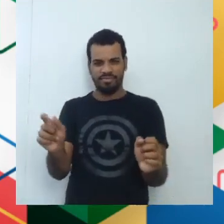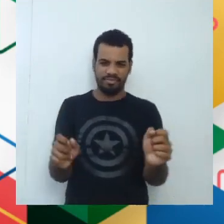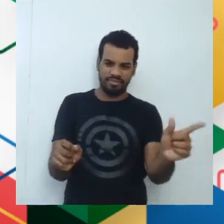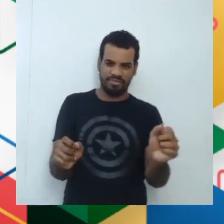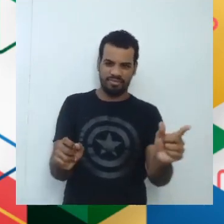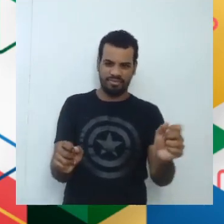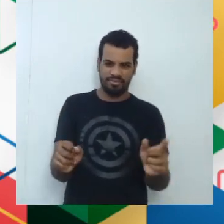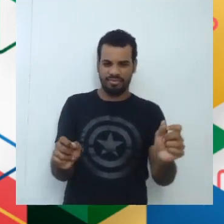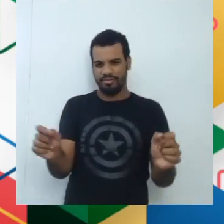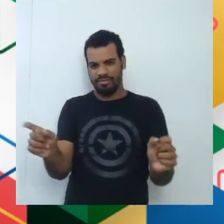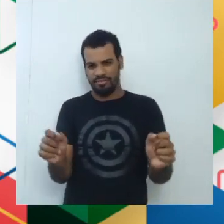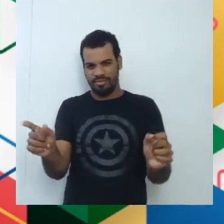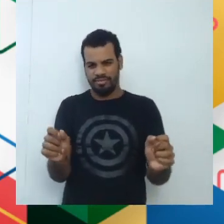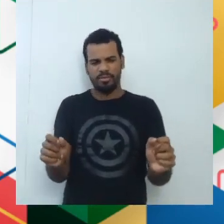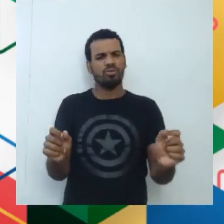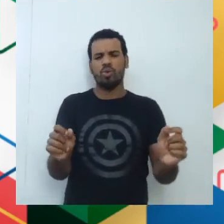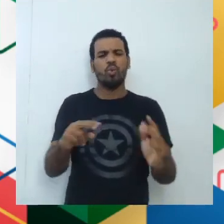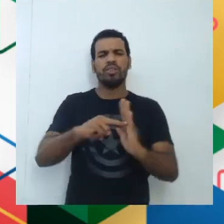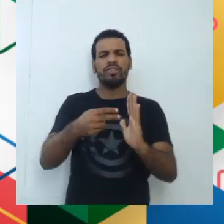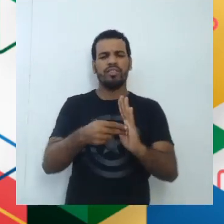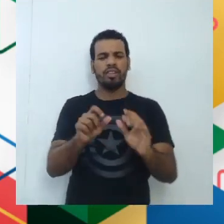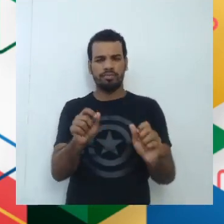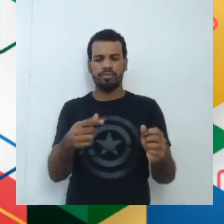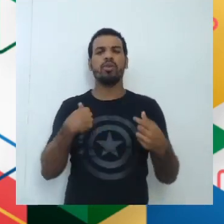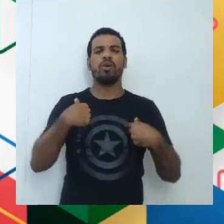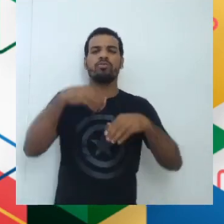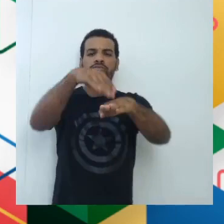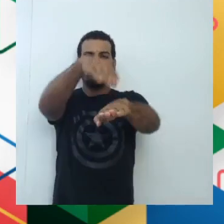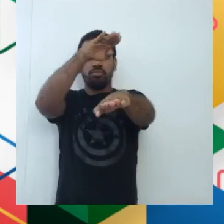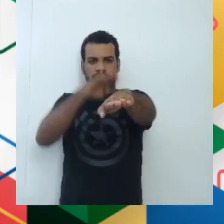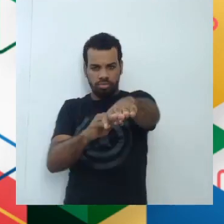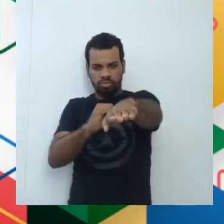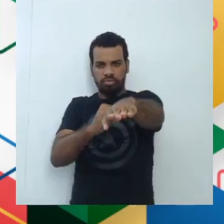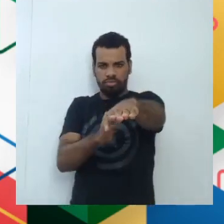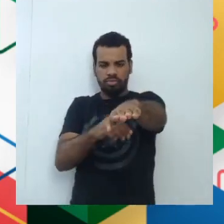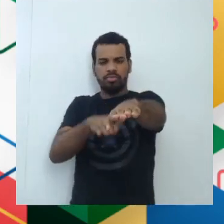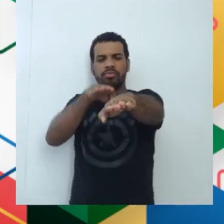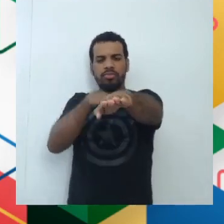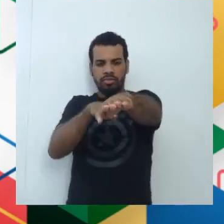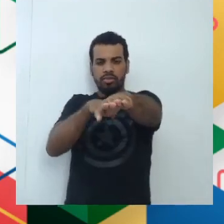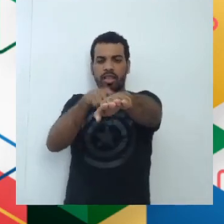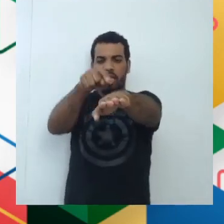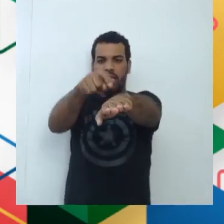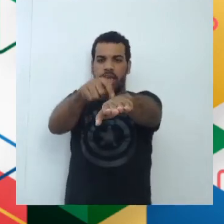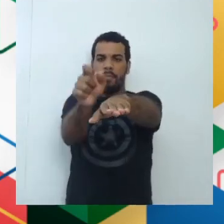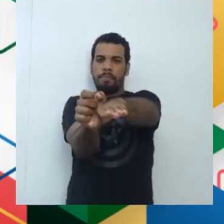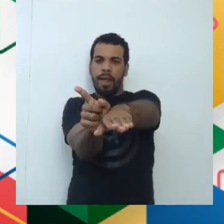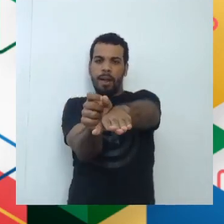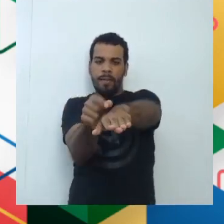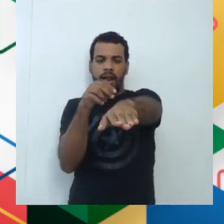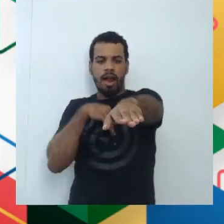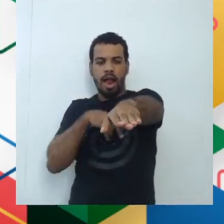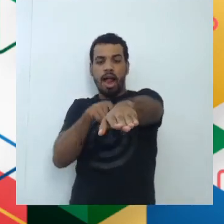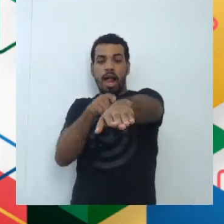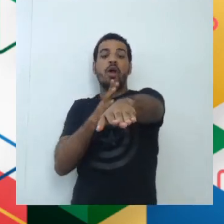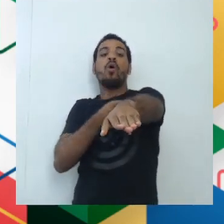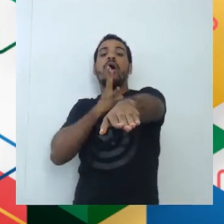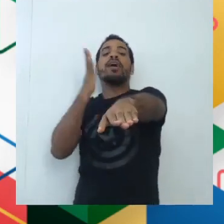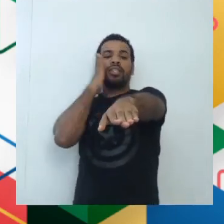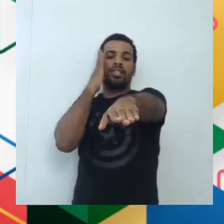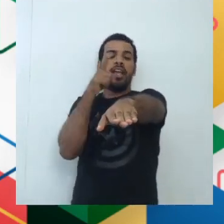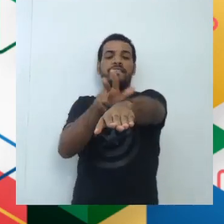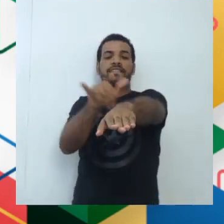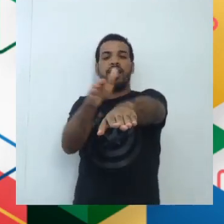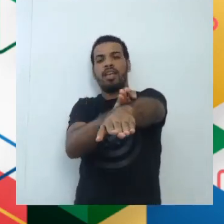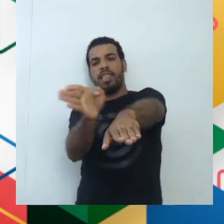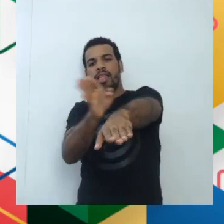a seta, ela vai orientar outros motoristas que estão vindo atrás para que eles saibam para que direção aquele carro vai.